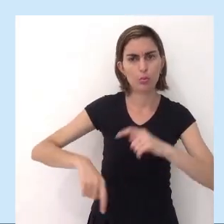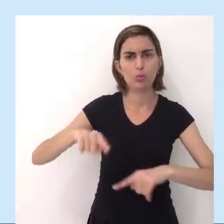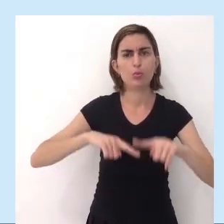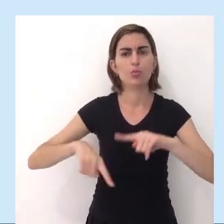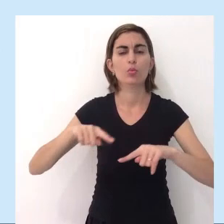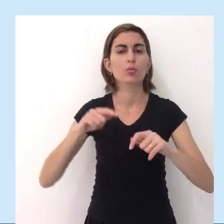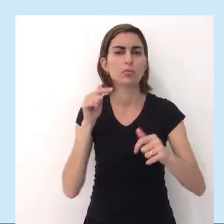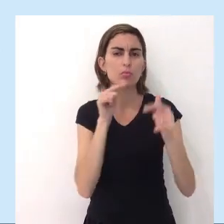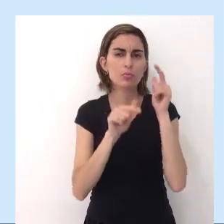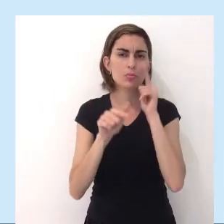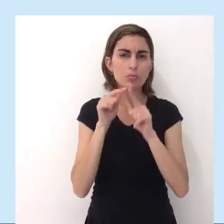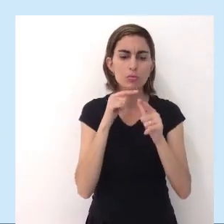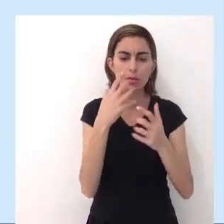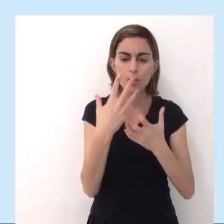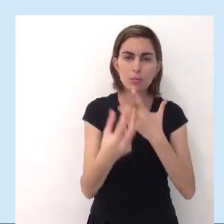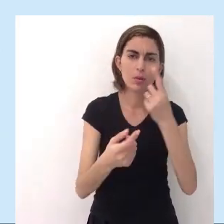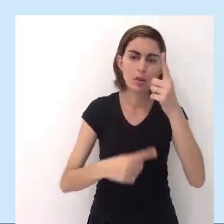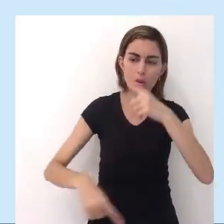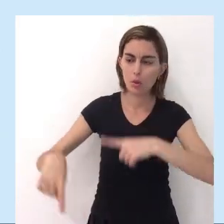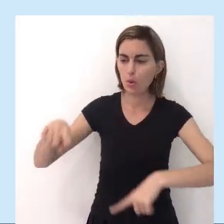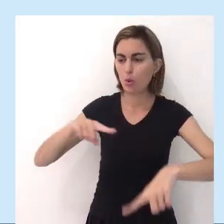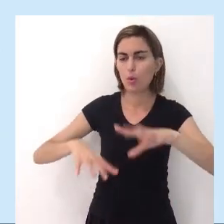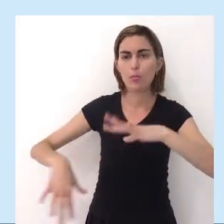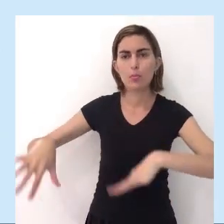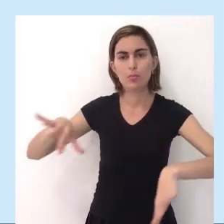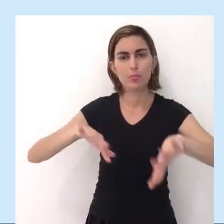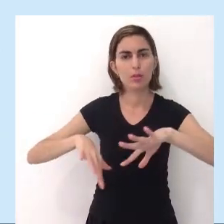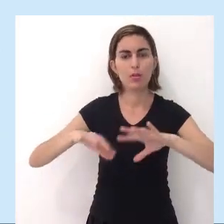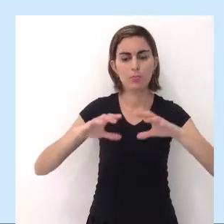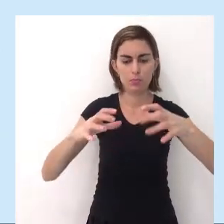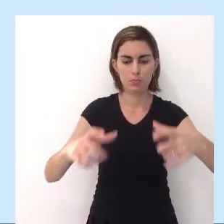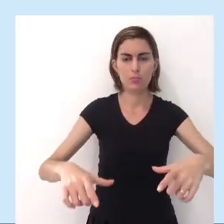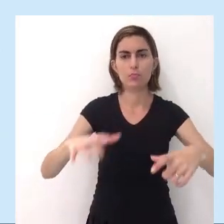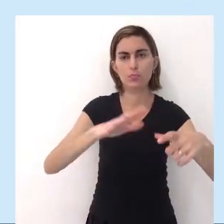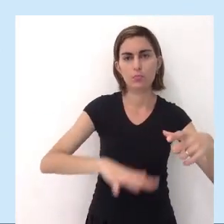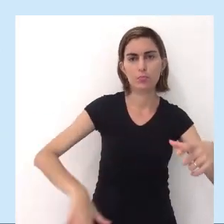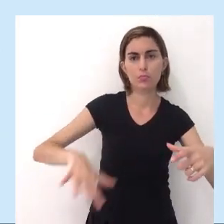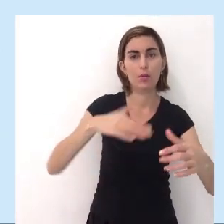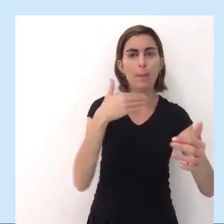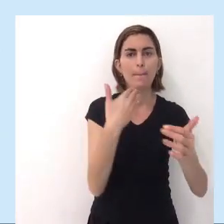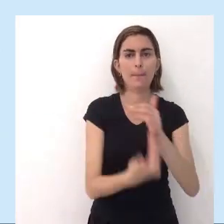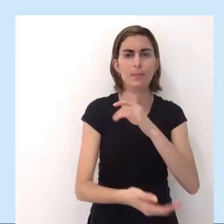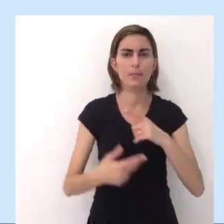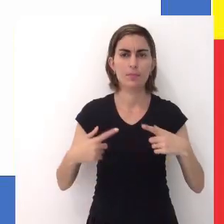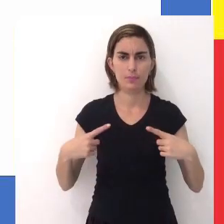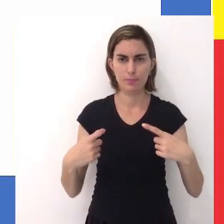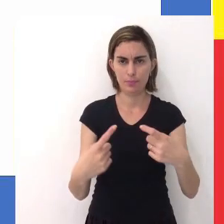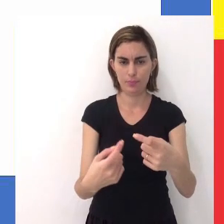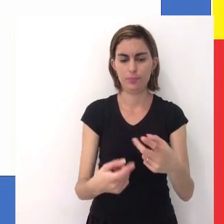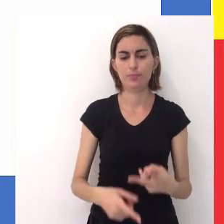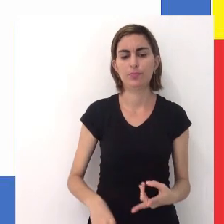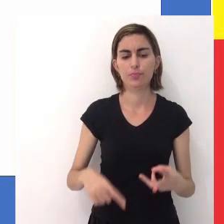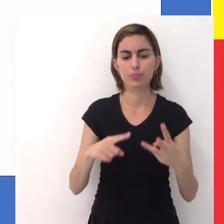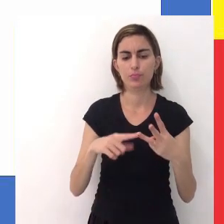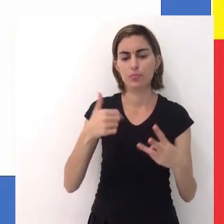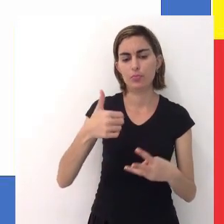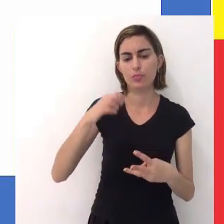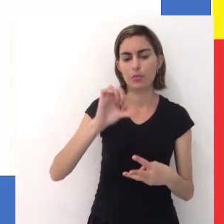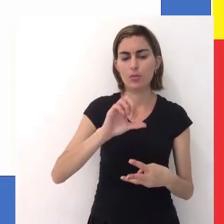Para conseguir atrair, para conseguir dominar, tá? Aquela região que perdeu a guerra. Tá? A gente vai ver também